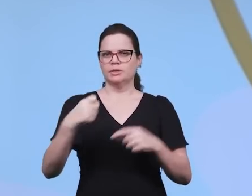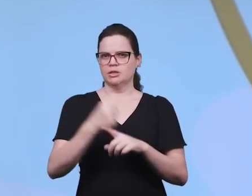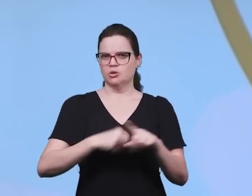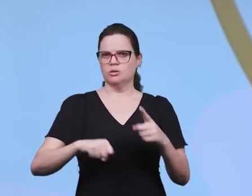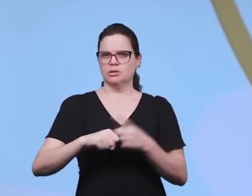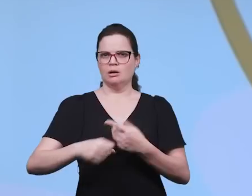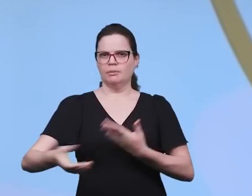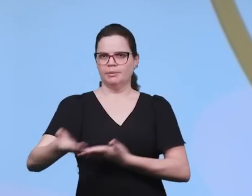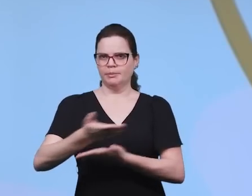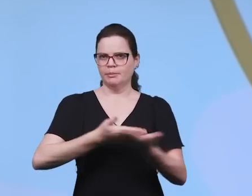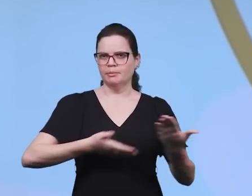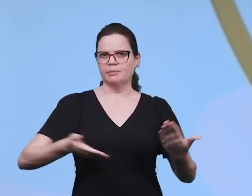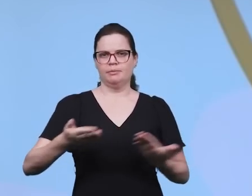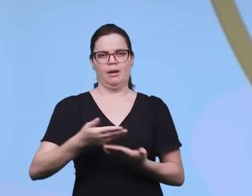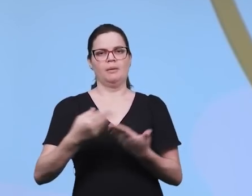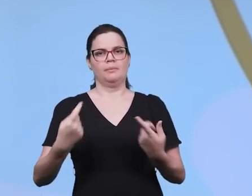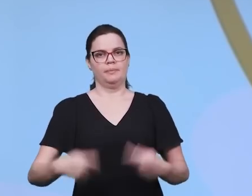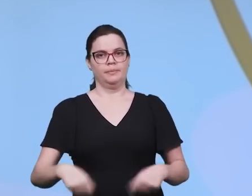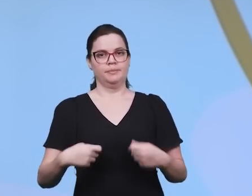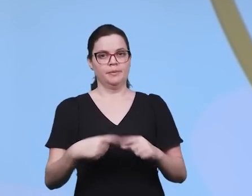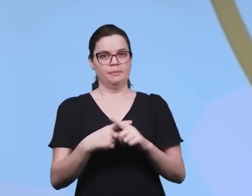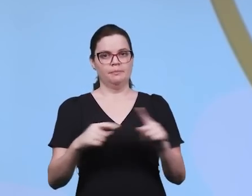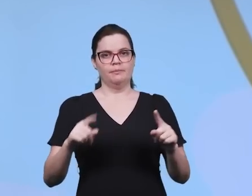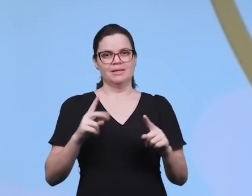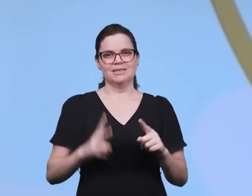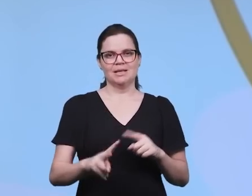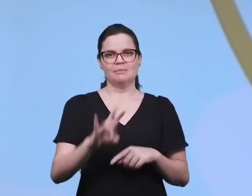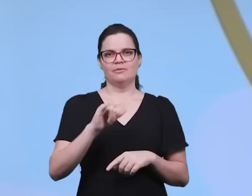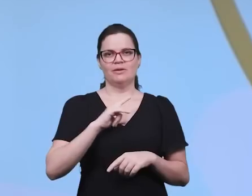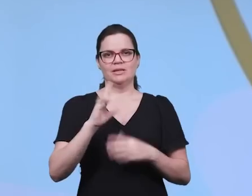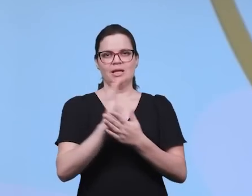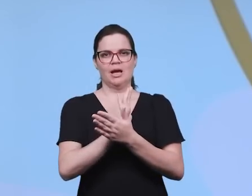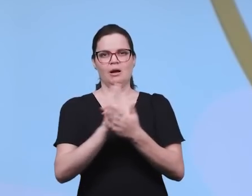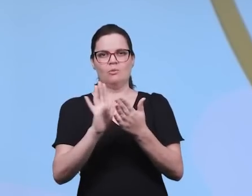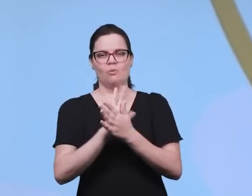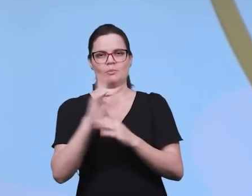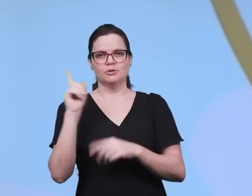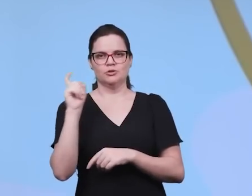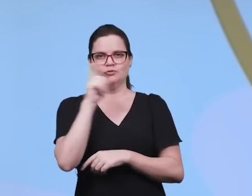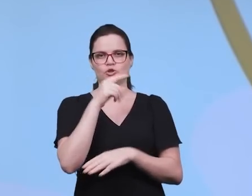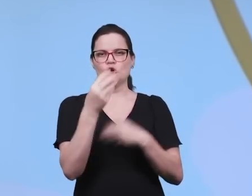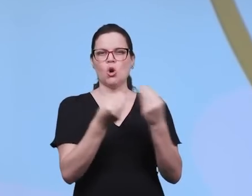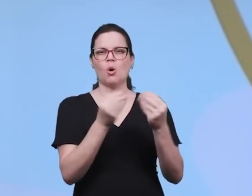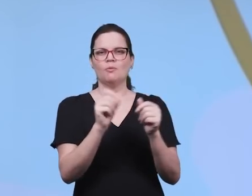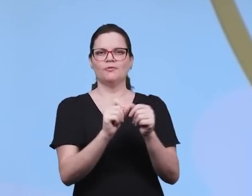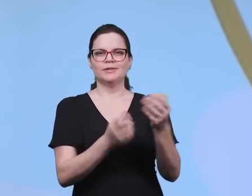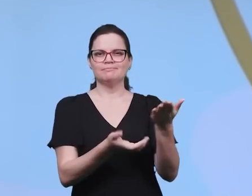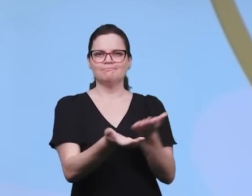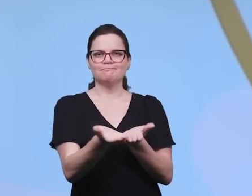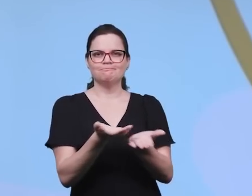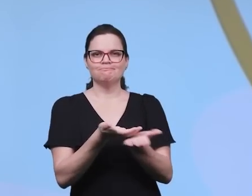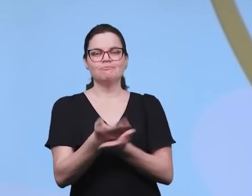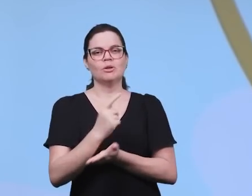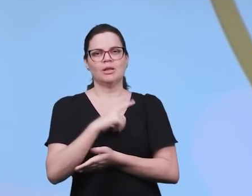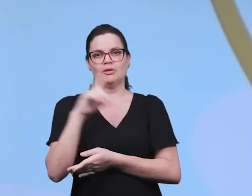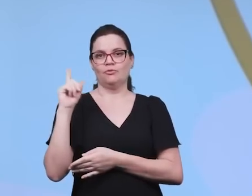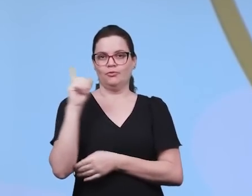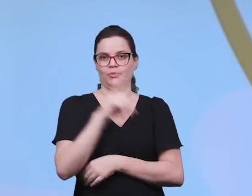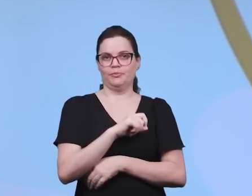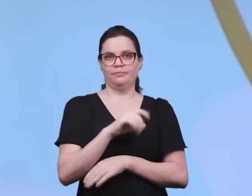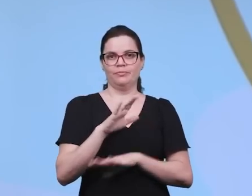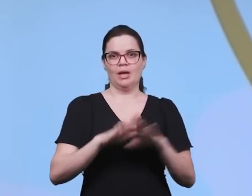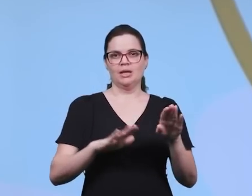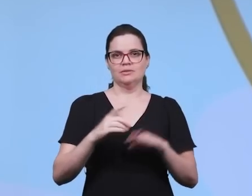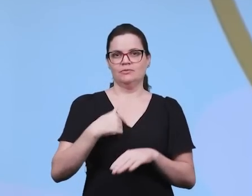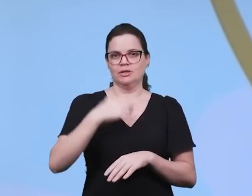lá interagindo, mas ele vai encontrar certas dificuldades no manejo dessa interação. Muitas das vezes